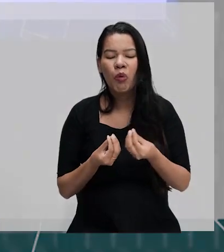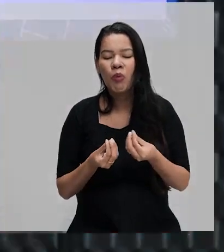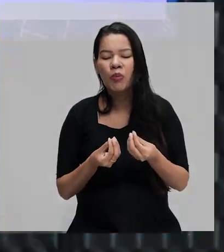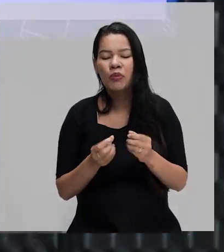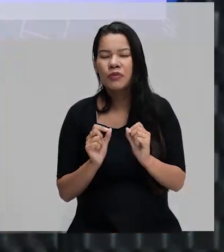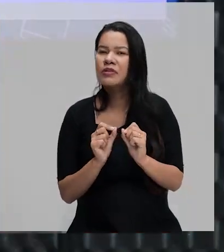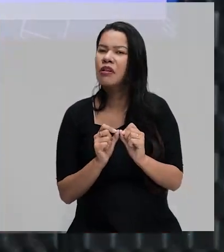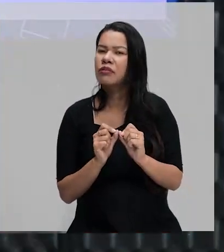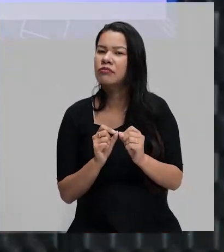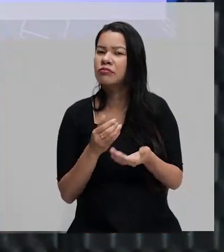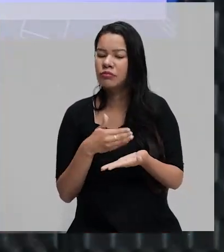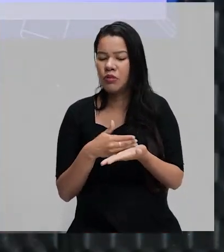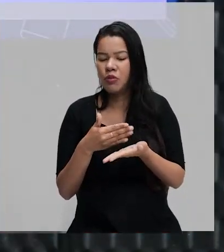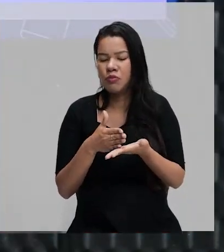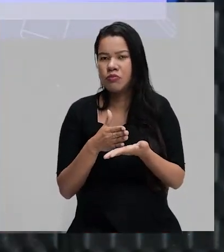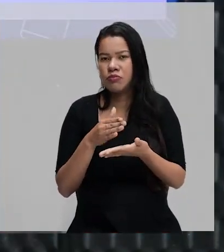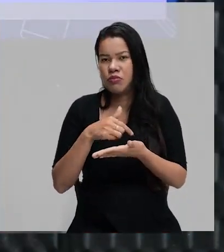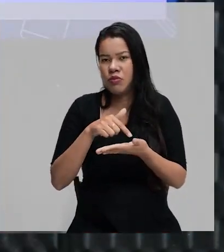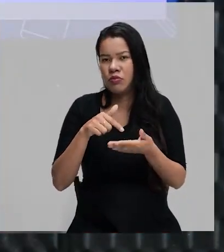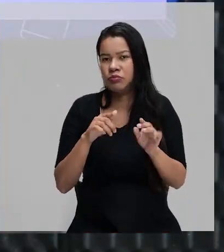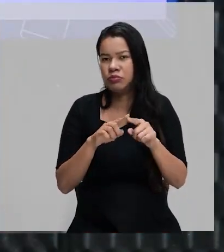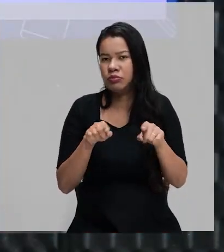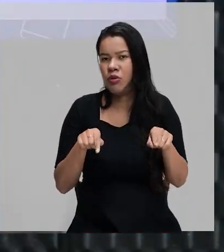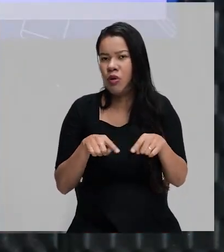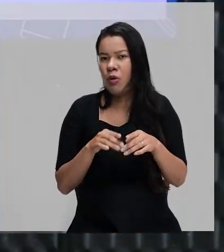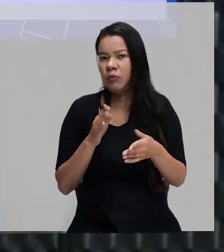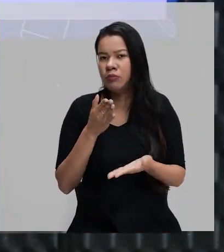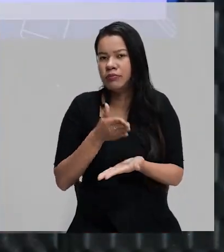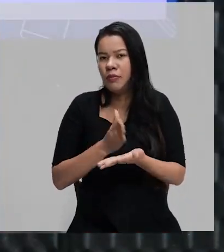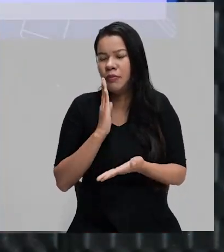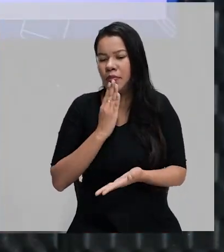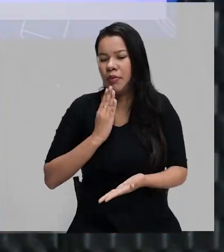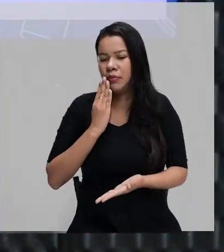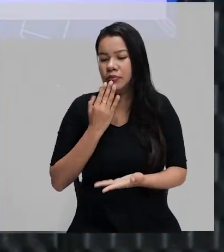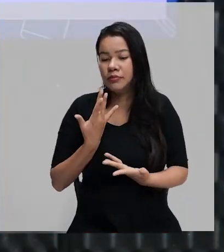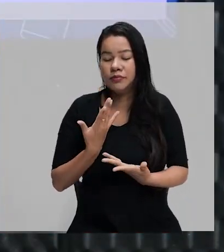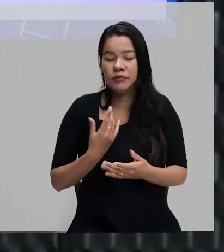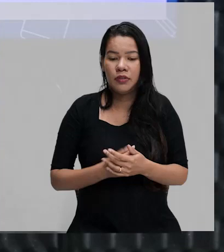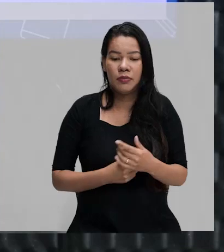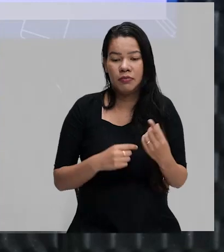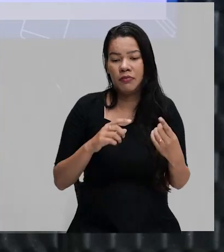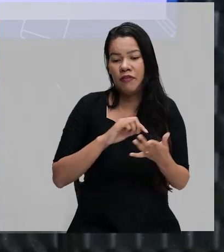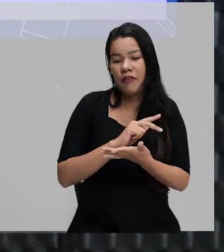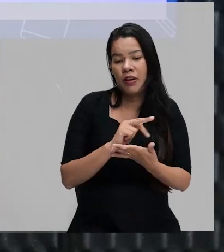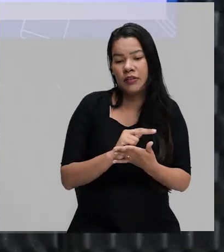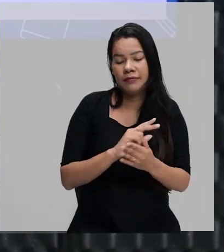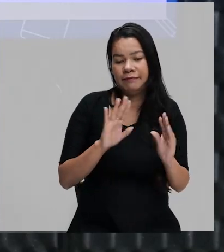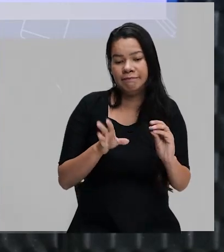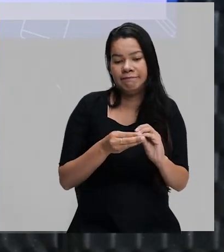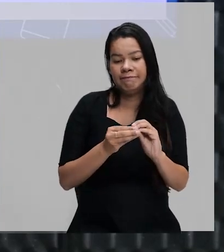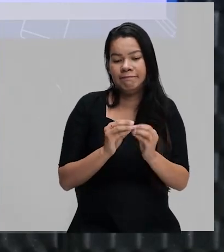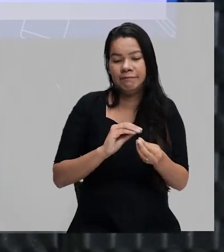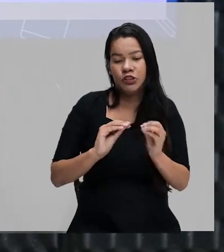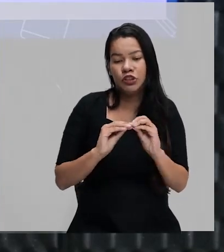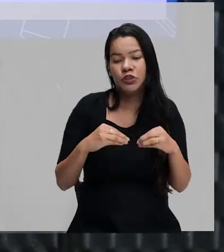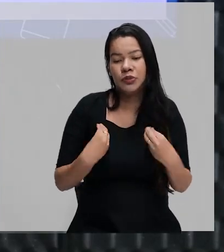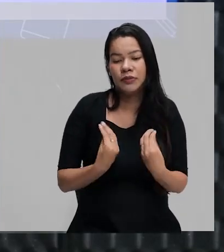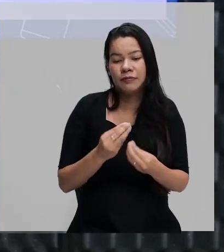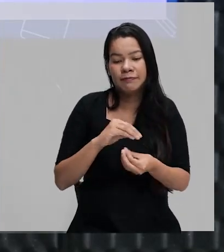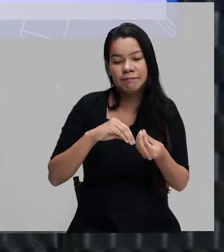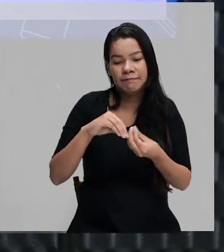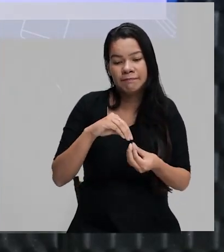são os componentes? A farinha, a farinha de trigo, ovos, manteiga, a essência, que você utilizou